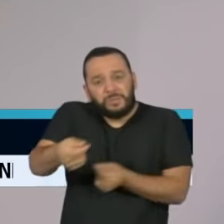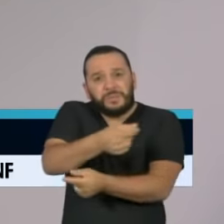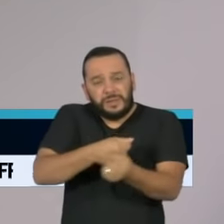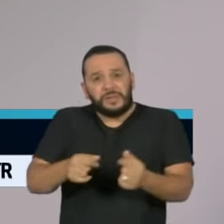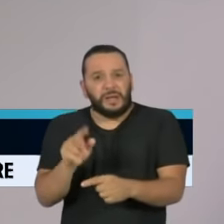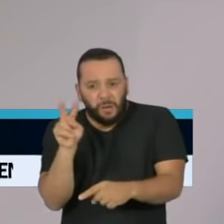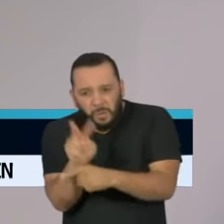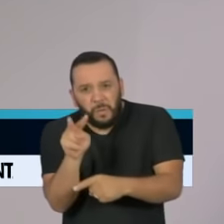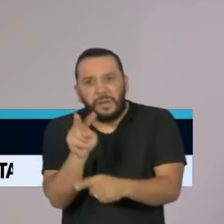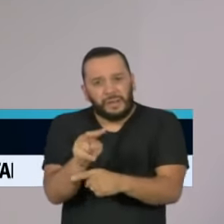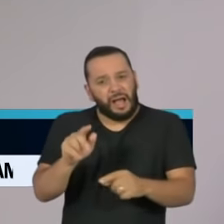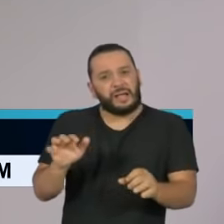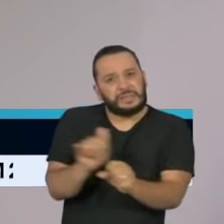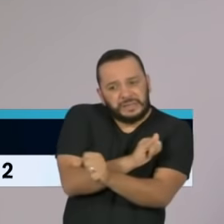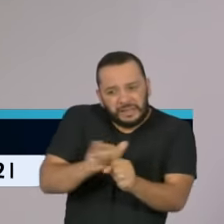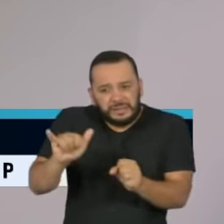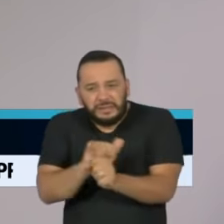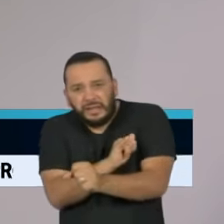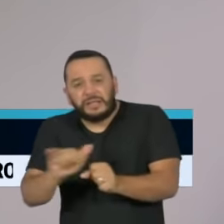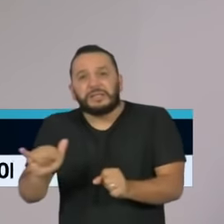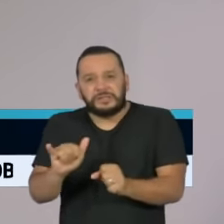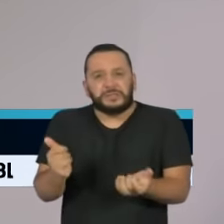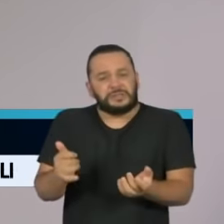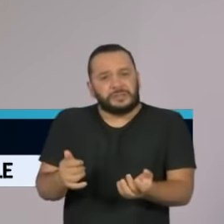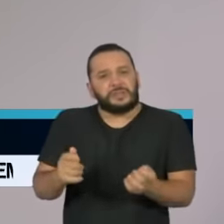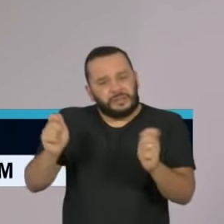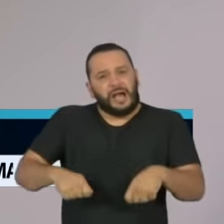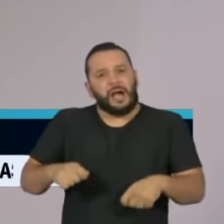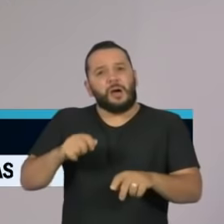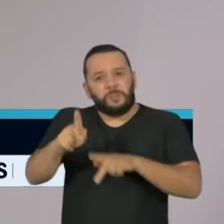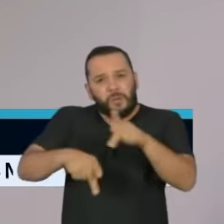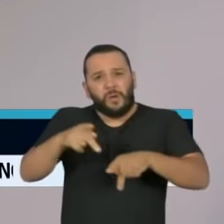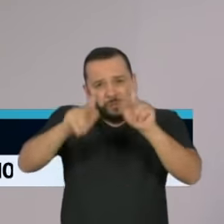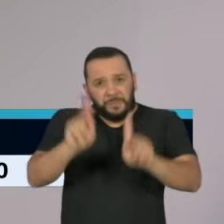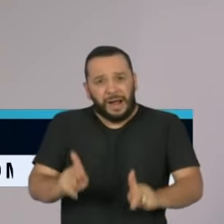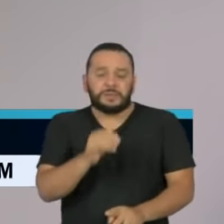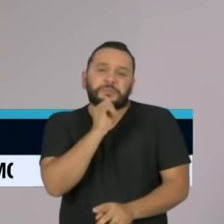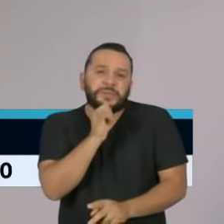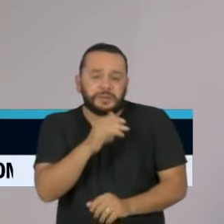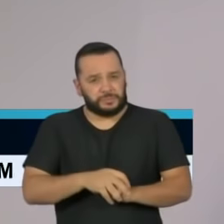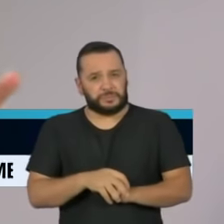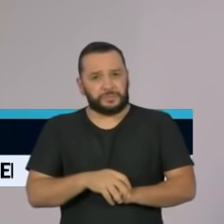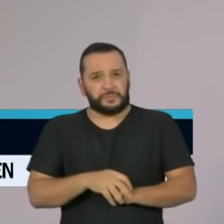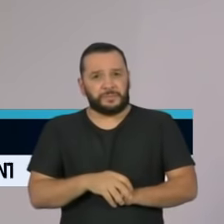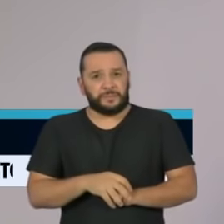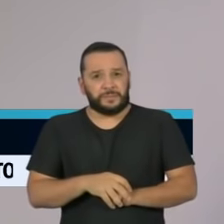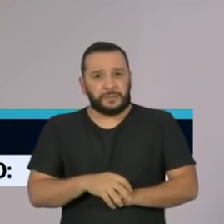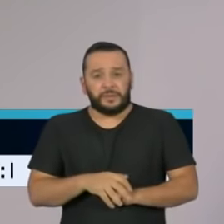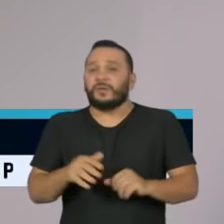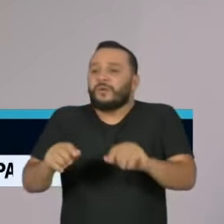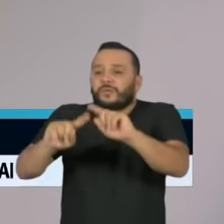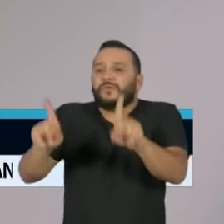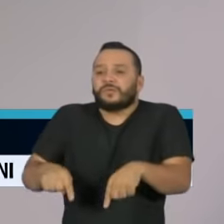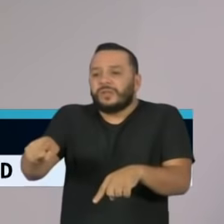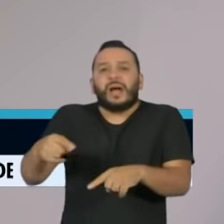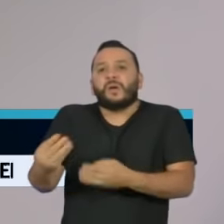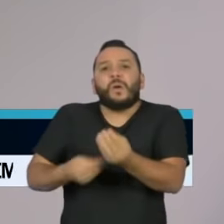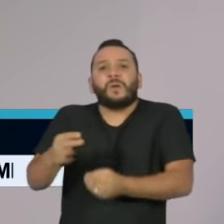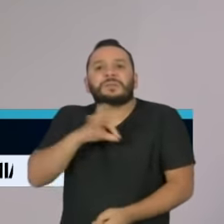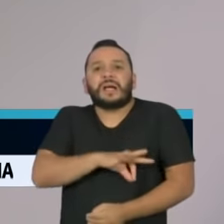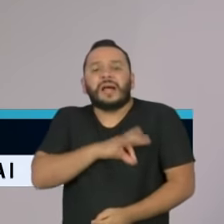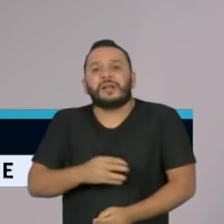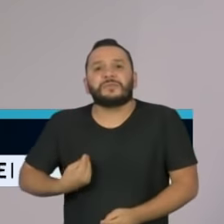medidas econômicas que possam dar à população um pouco mais de tranquilidade. Por exemplo, trabalhador. Não, o trabalhador, como é que vai sobreviver?